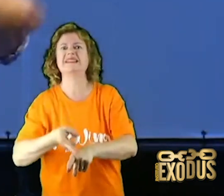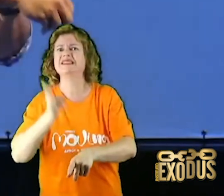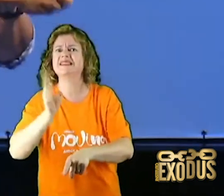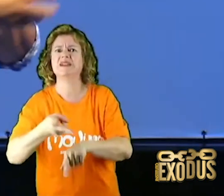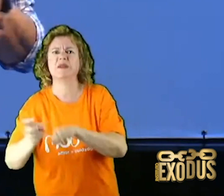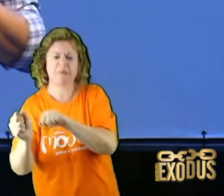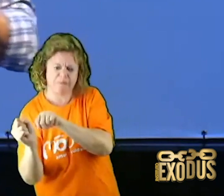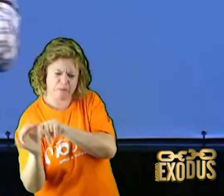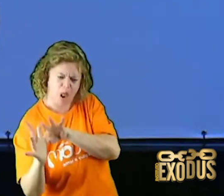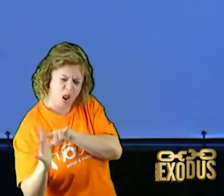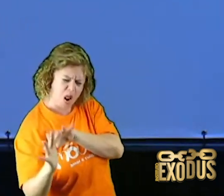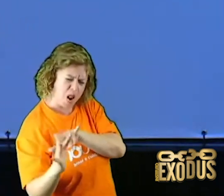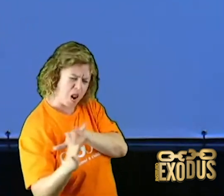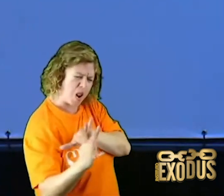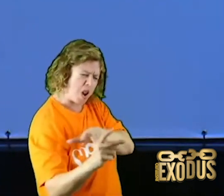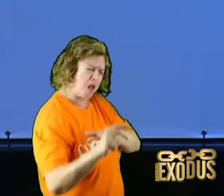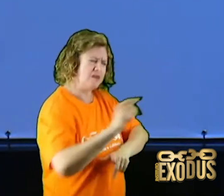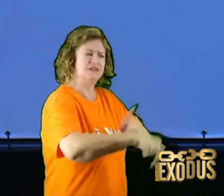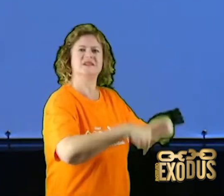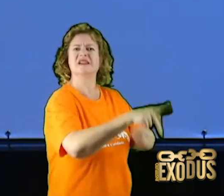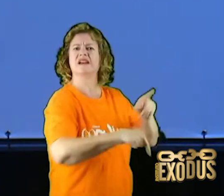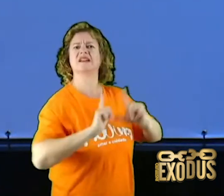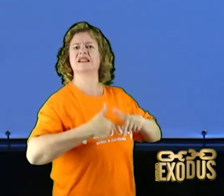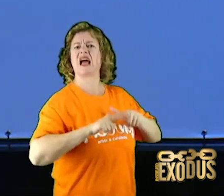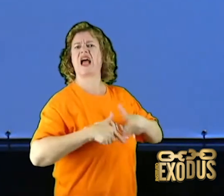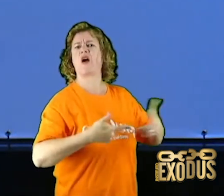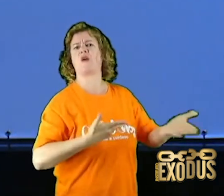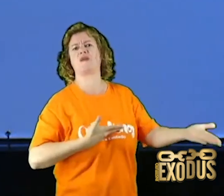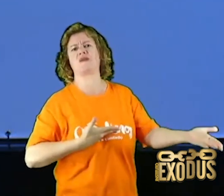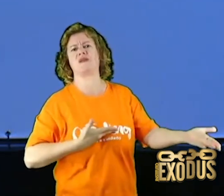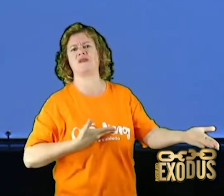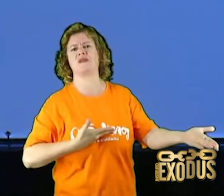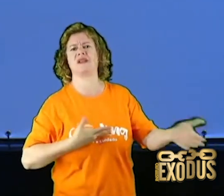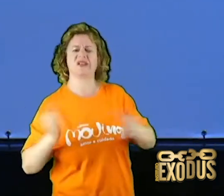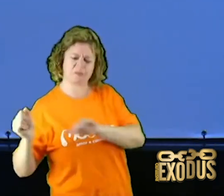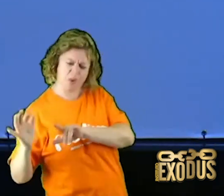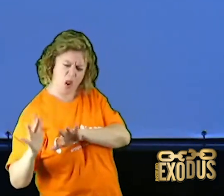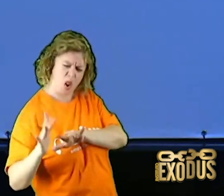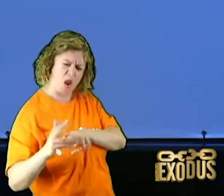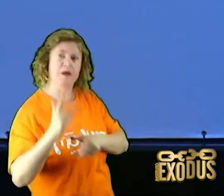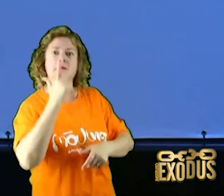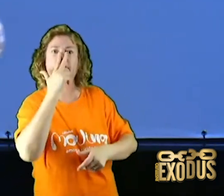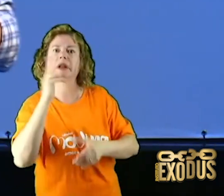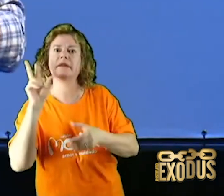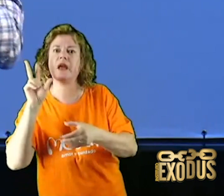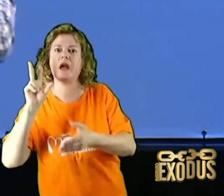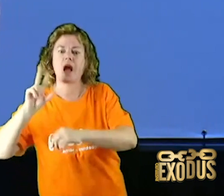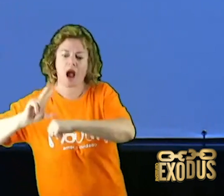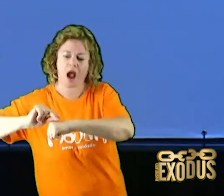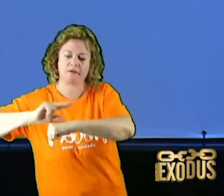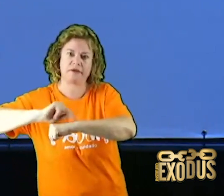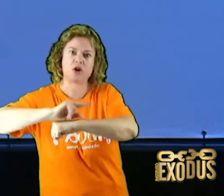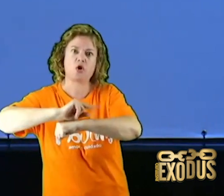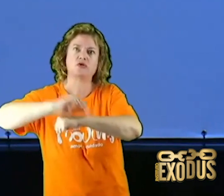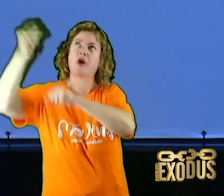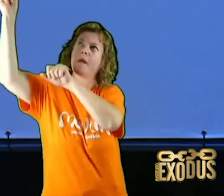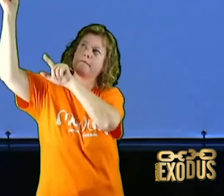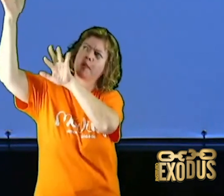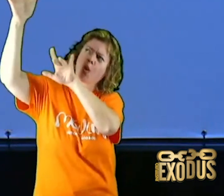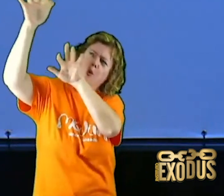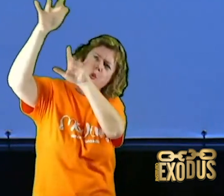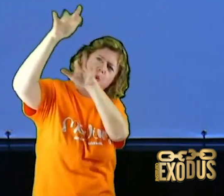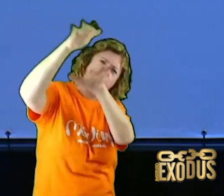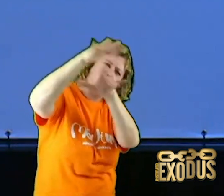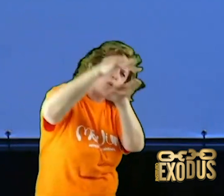Esse é o texto de capítulo 6. Os midianitas, eles avançavam como gafanhotos sobre Israel, empobreciam e tomavam